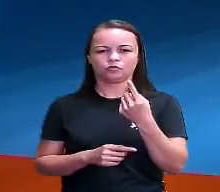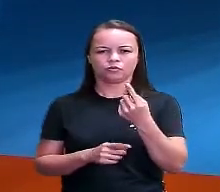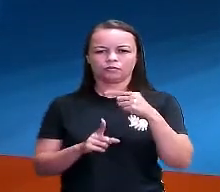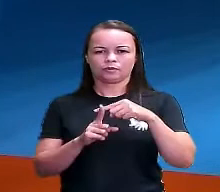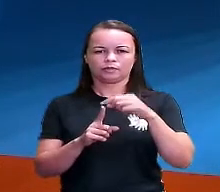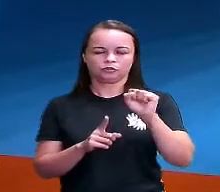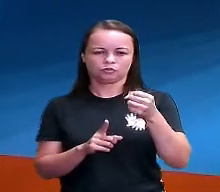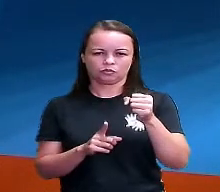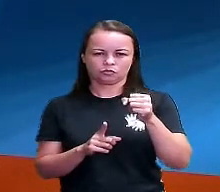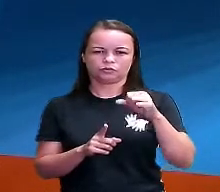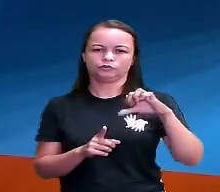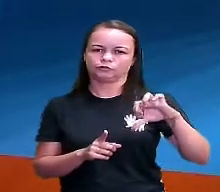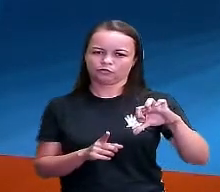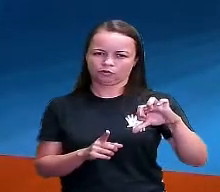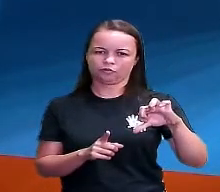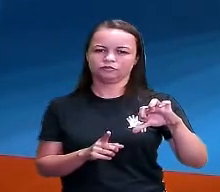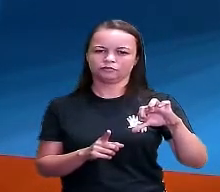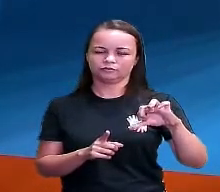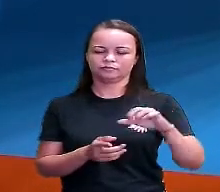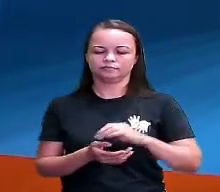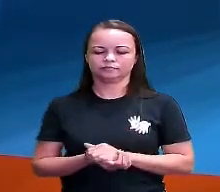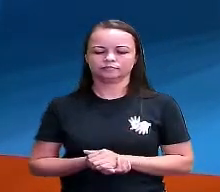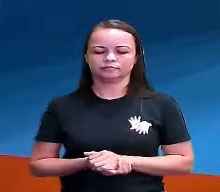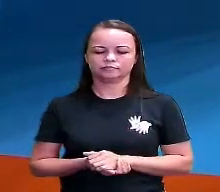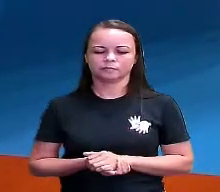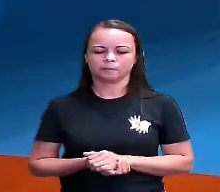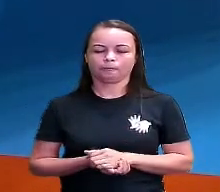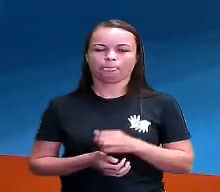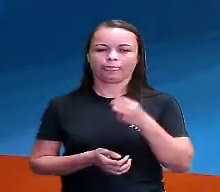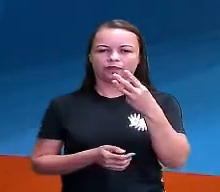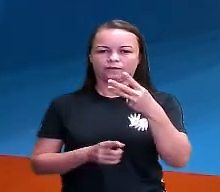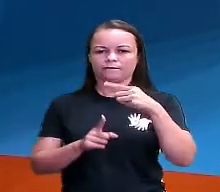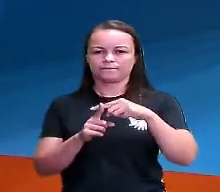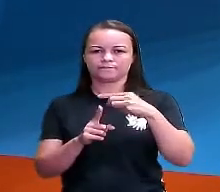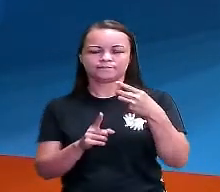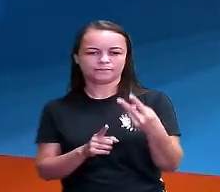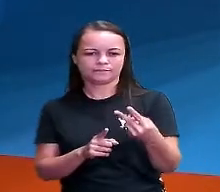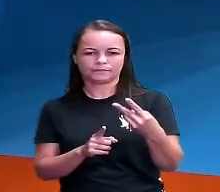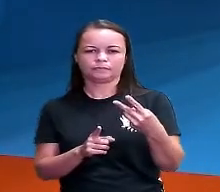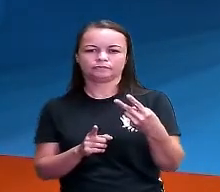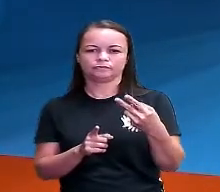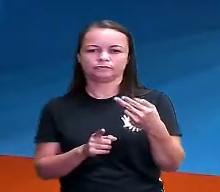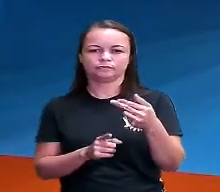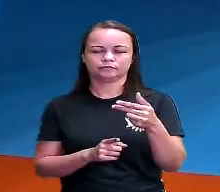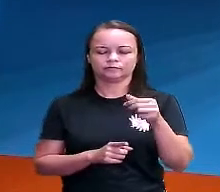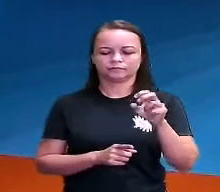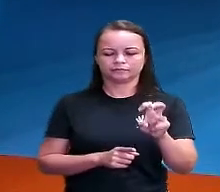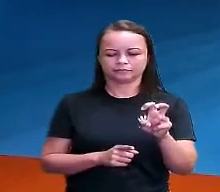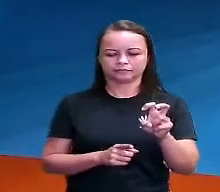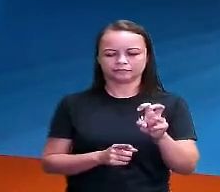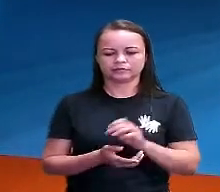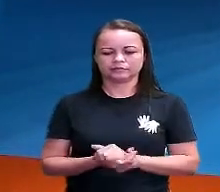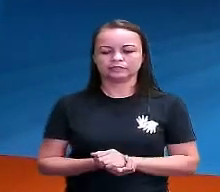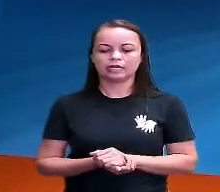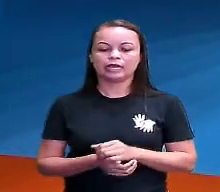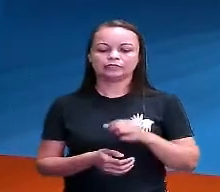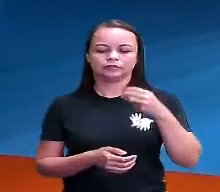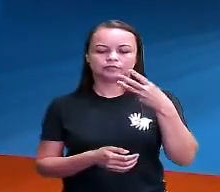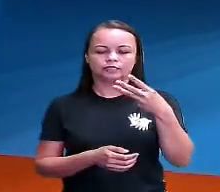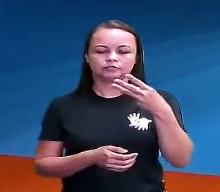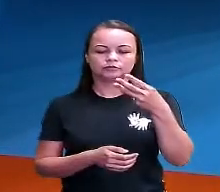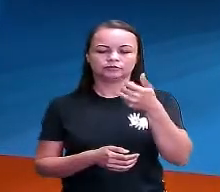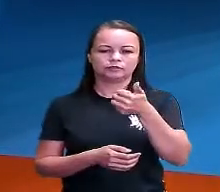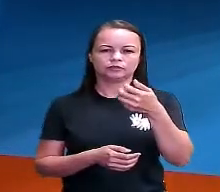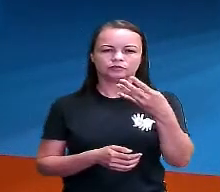8, 9 de novo. E 3 mais 2, 5. E aí, 3.143